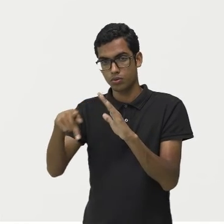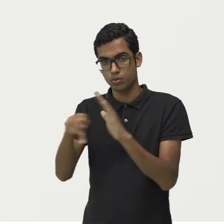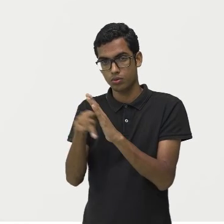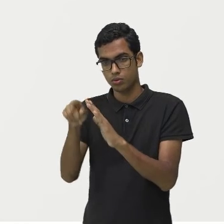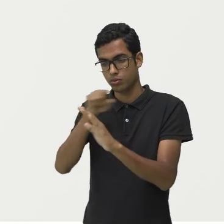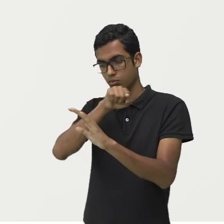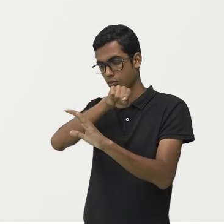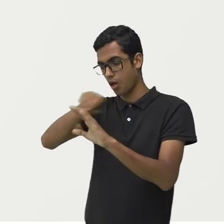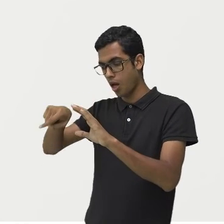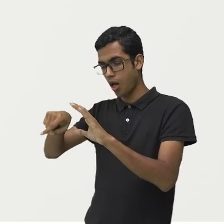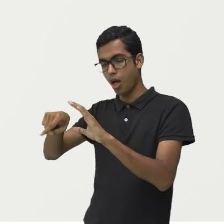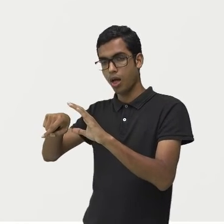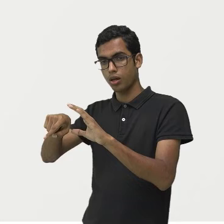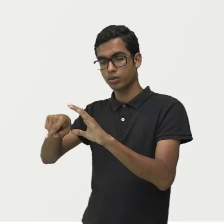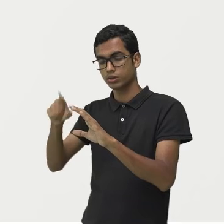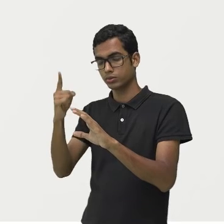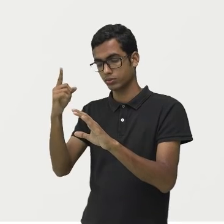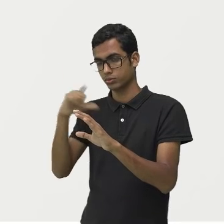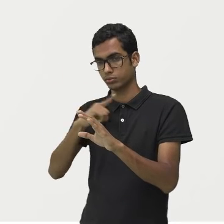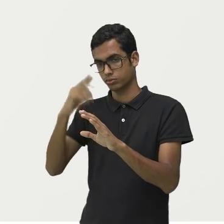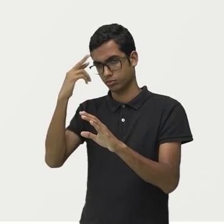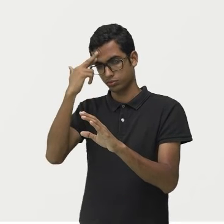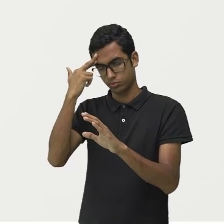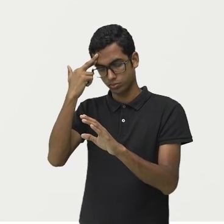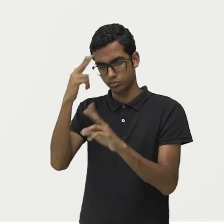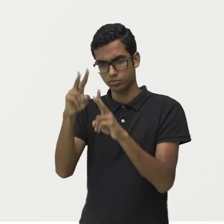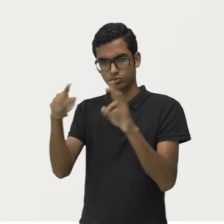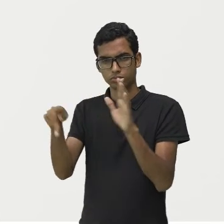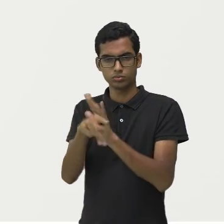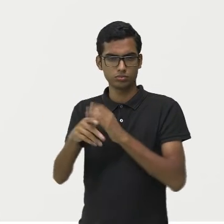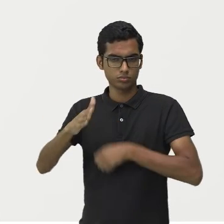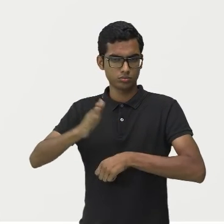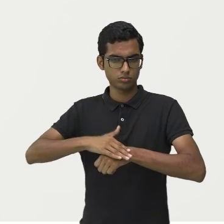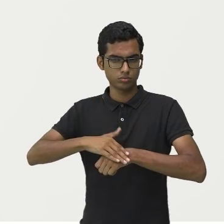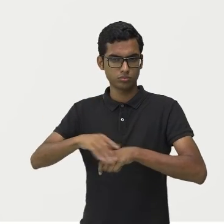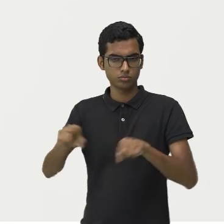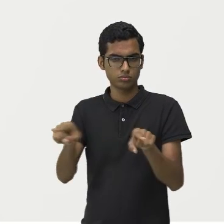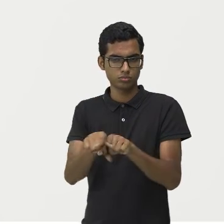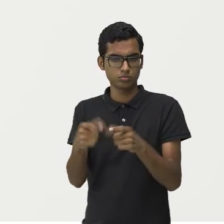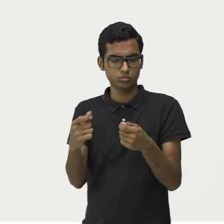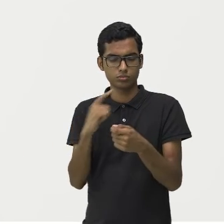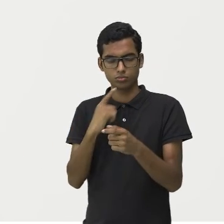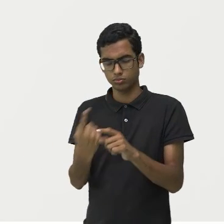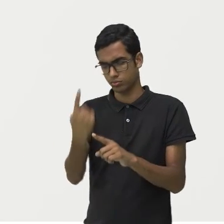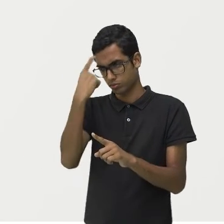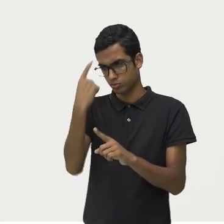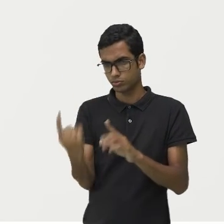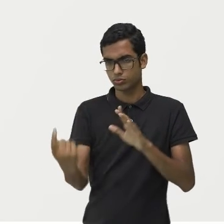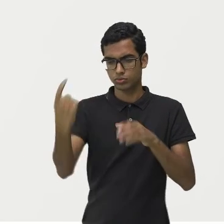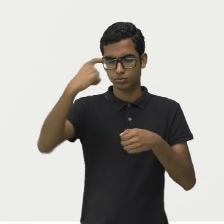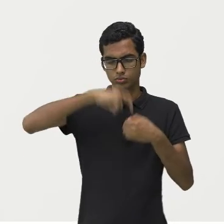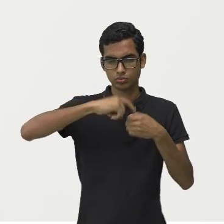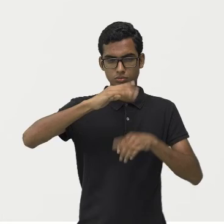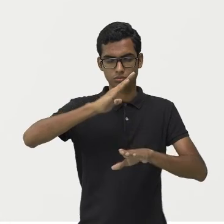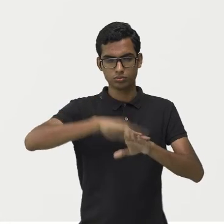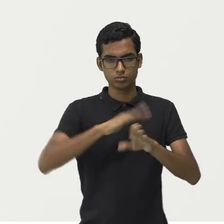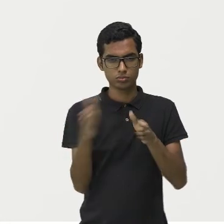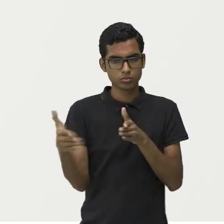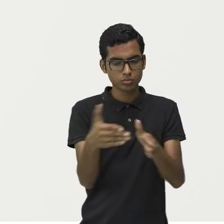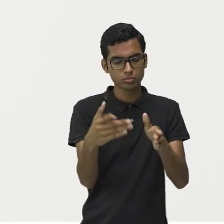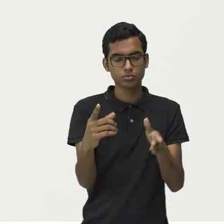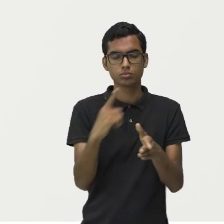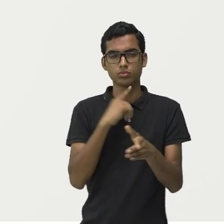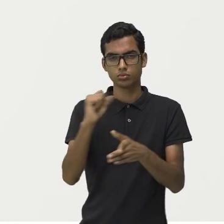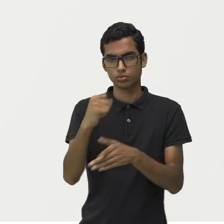ele irá refletir sobre ele mesmo, sobre si mesmo. Ele volta pelo mesmo caminho, vai e volta pelo